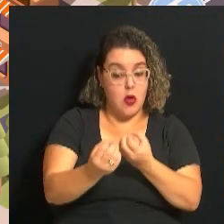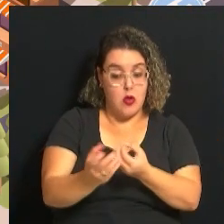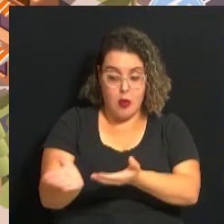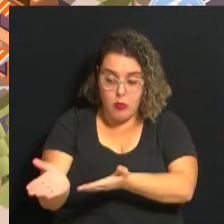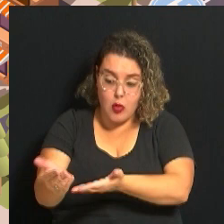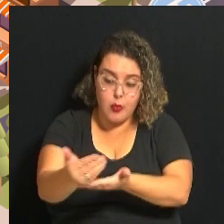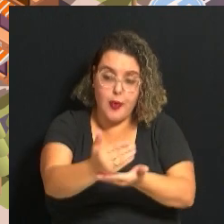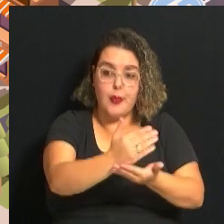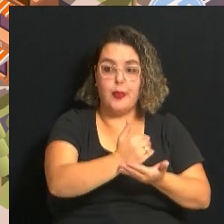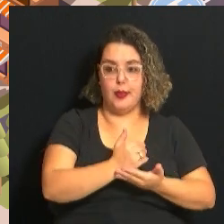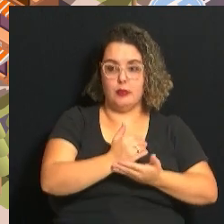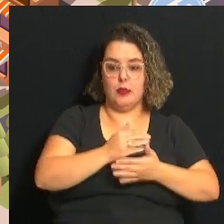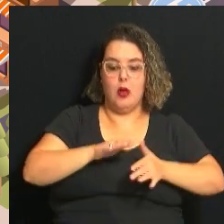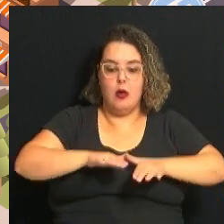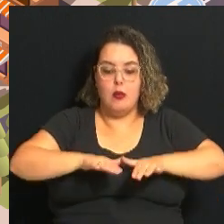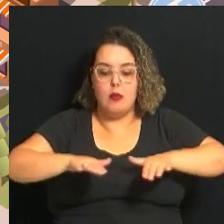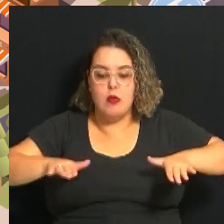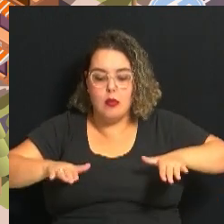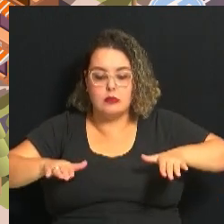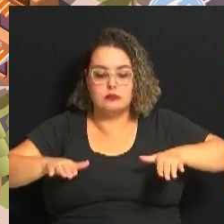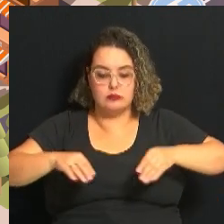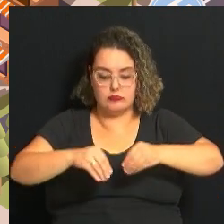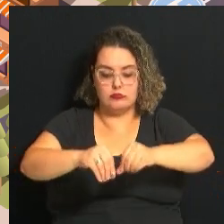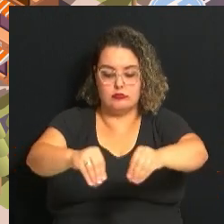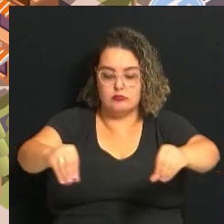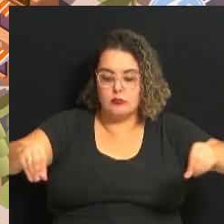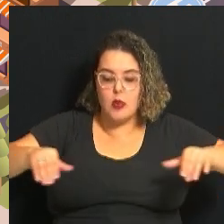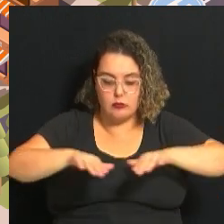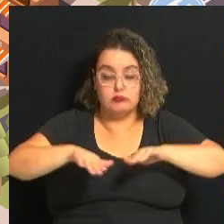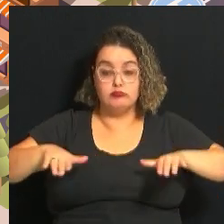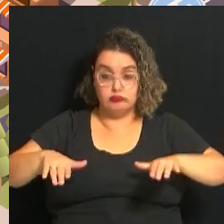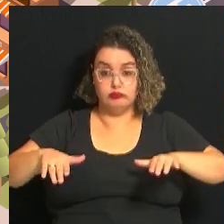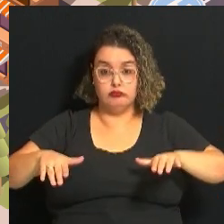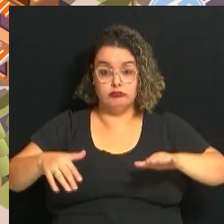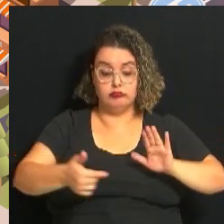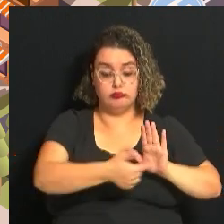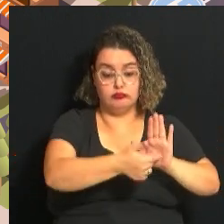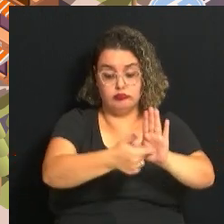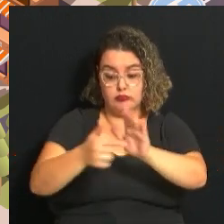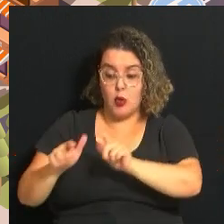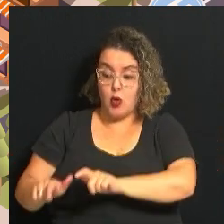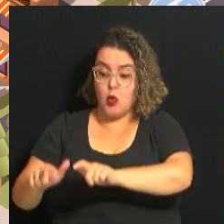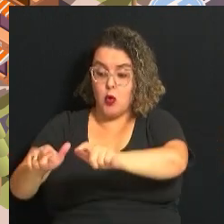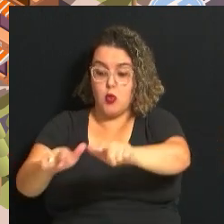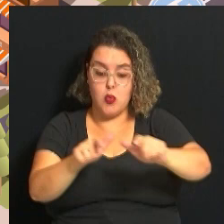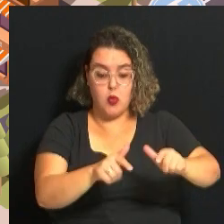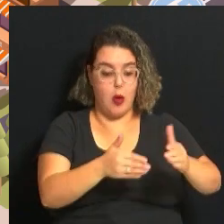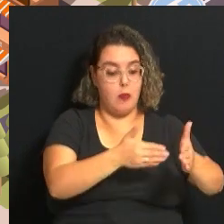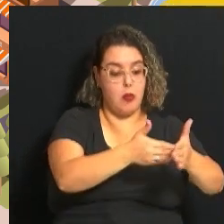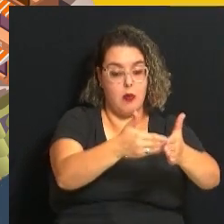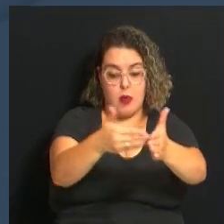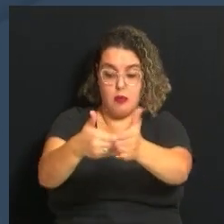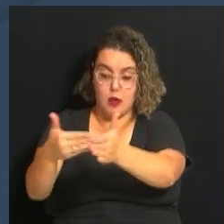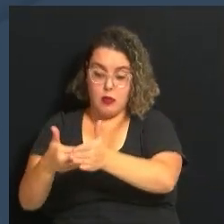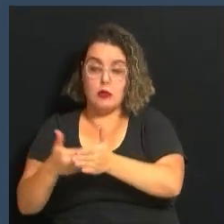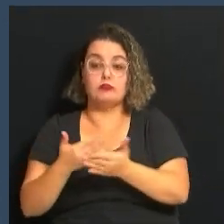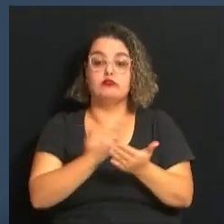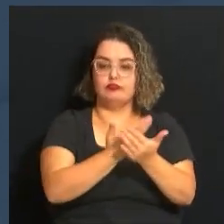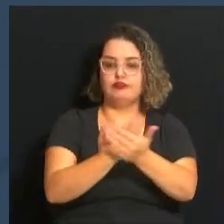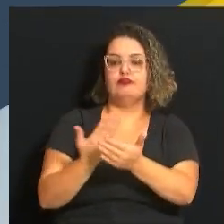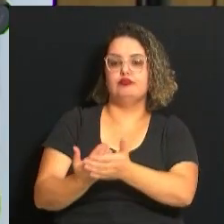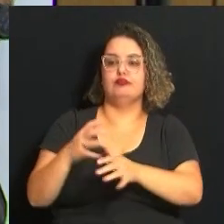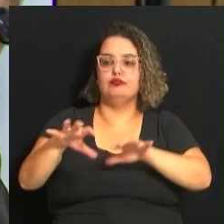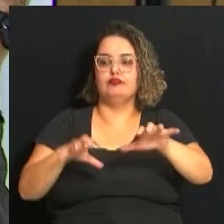sobre a superfície terrestre. A cartografia propõe a representação do espaço geográfico por meio do estudo ou elaboração de